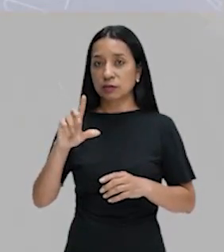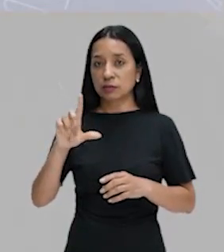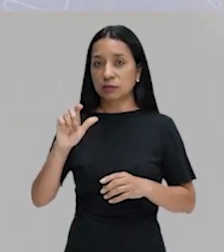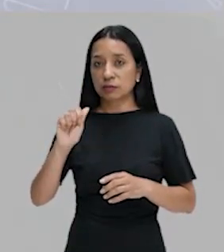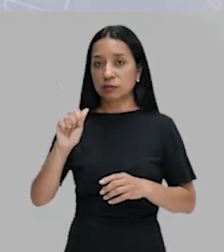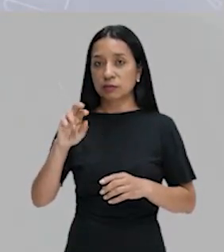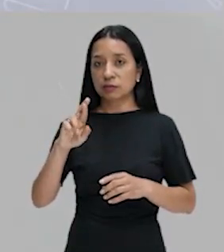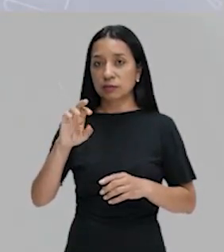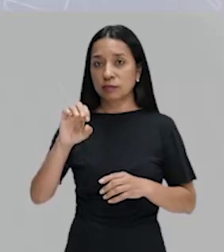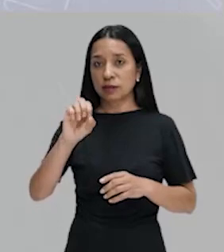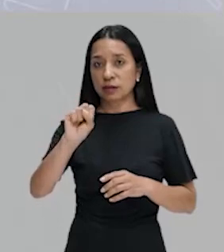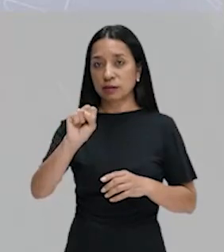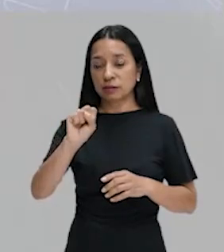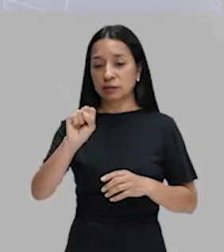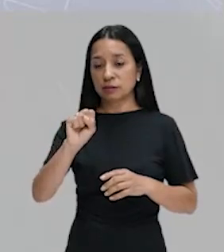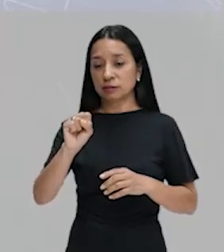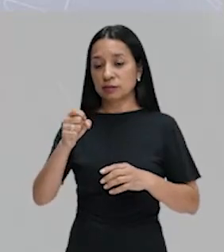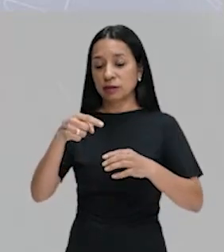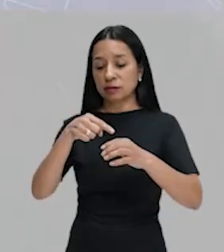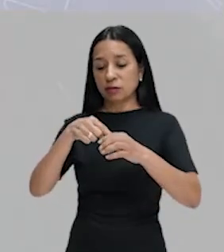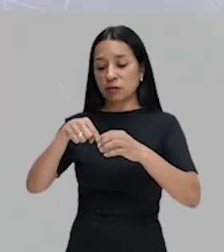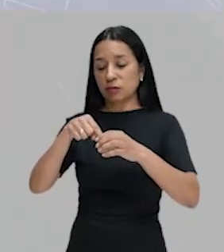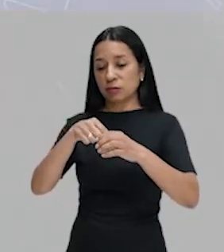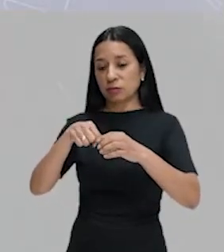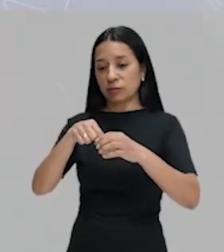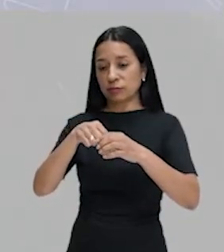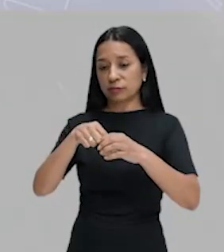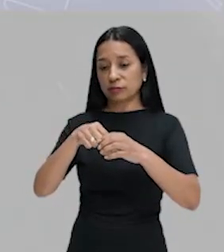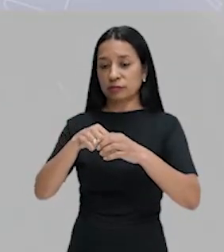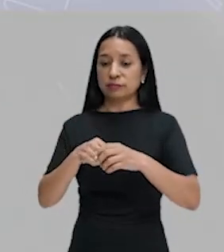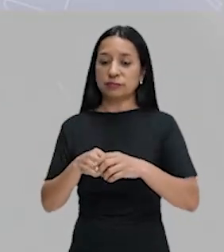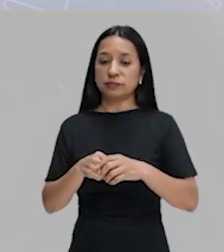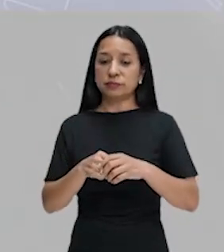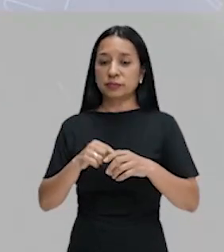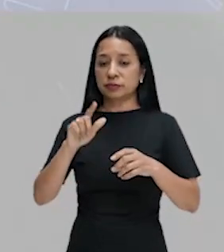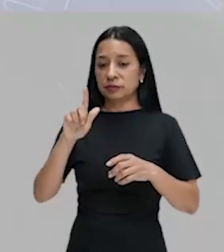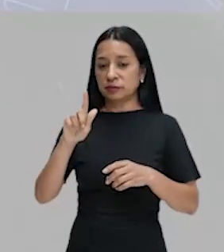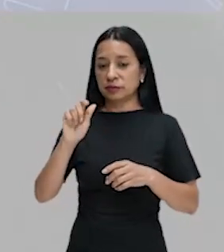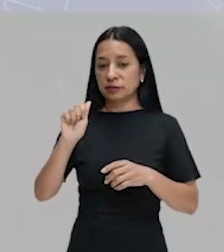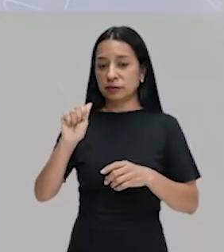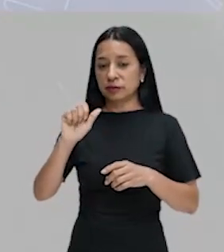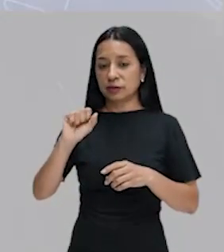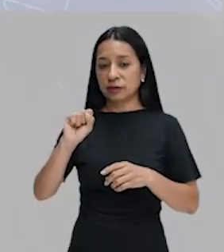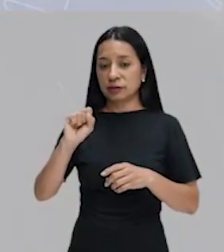epiderme que fica na parte interna do animal é chamado de gastroderme.